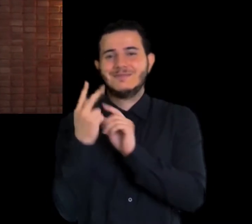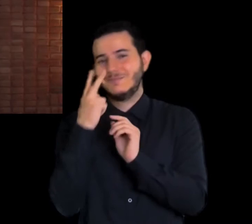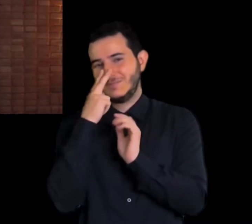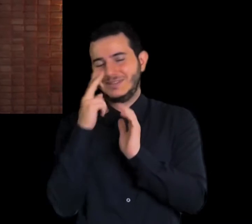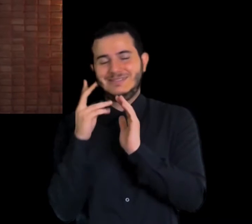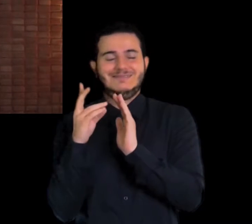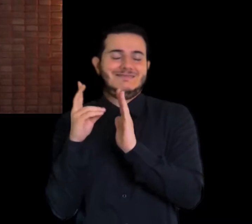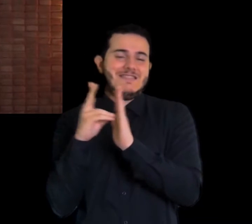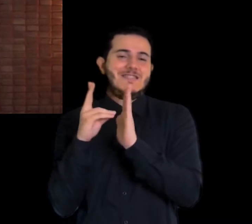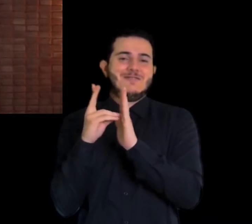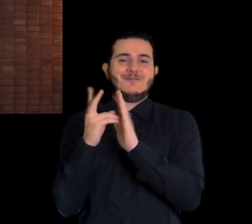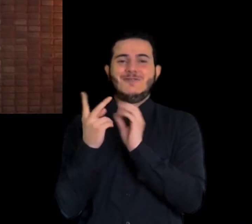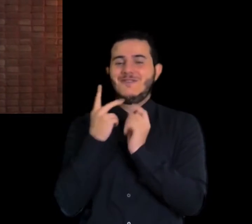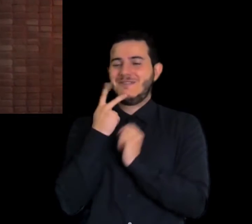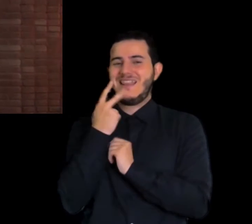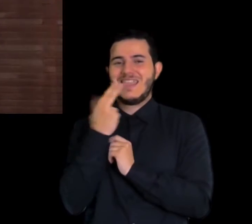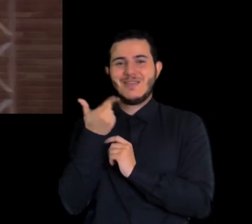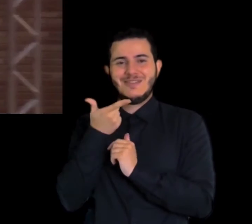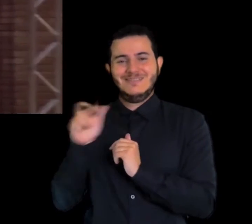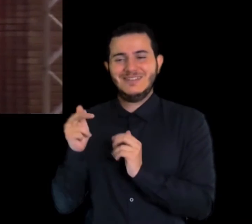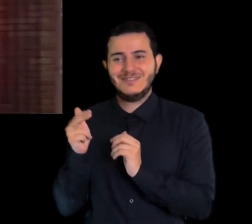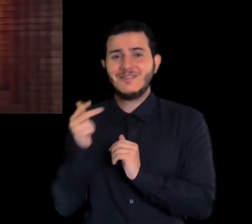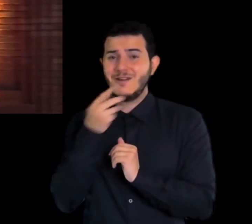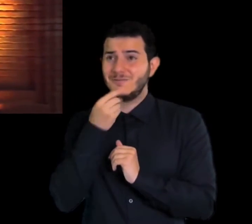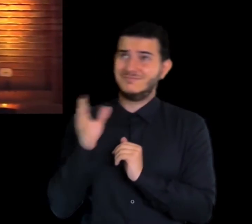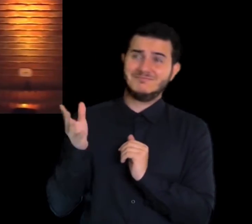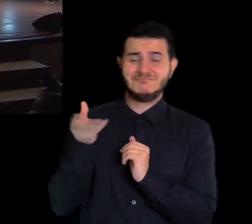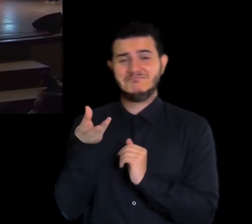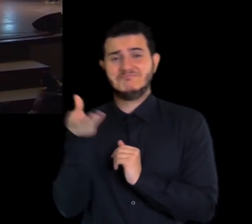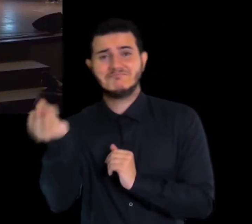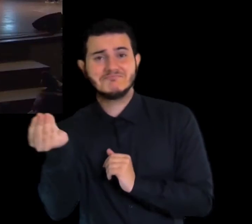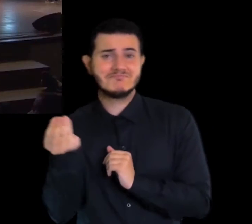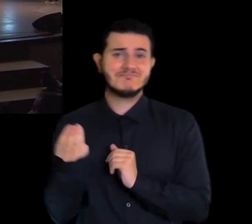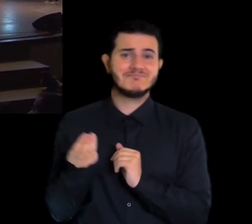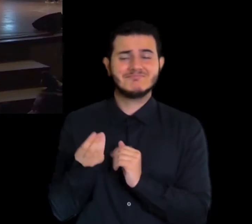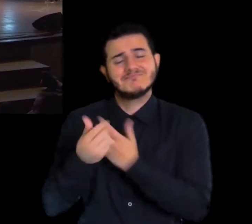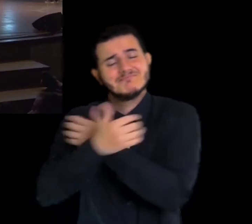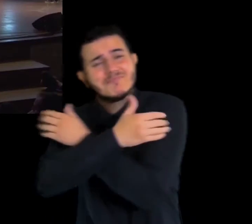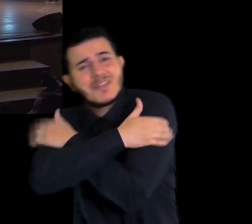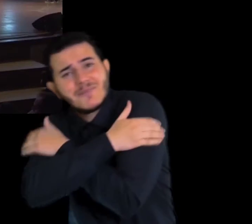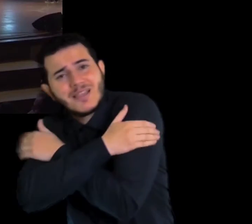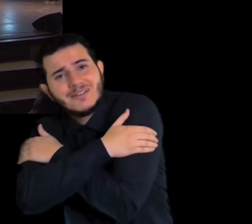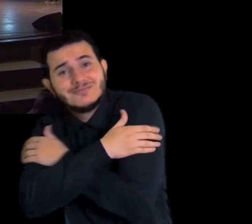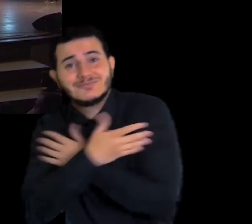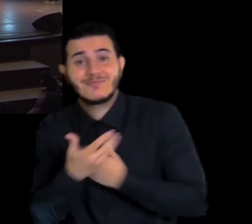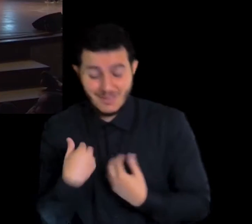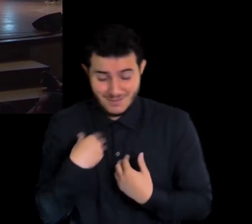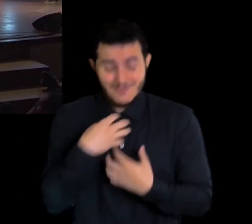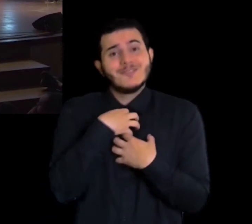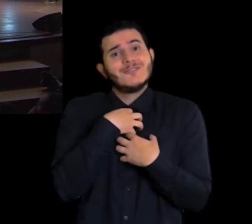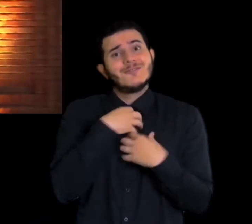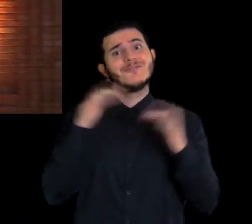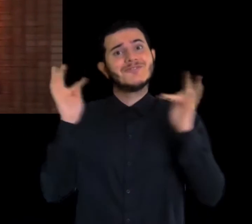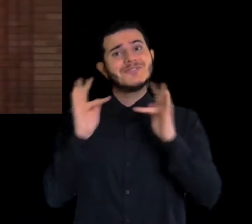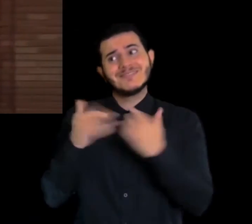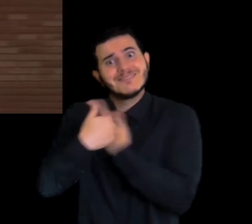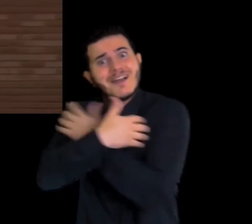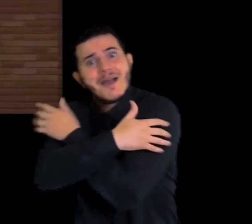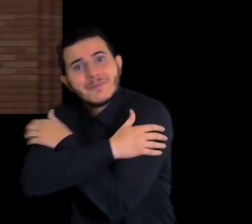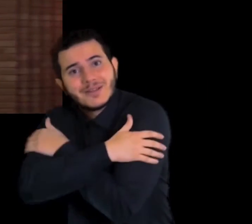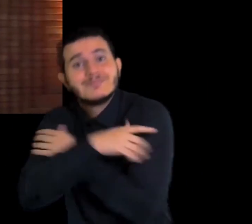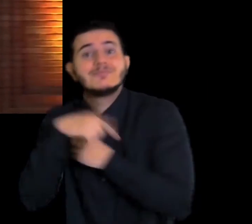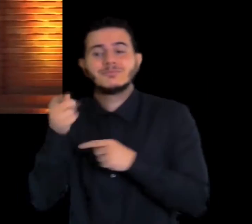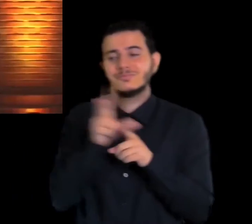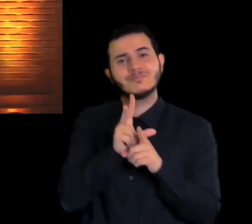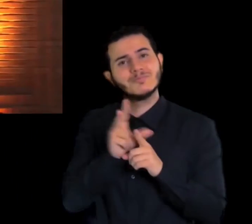alienígenas, assim, my country, tá? E ele ergueu a mão, assim, também, e pegou, e me deu um abraço. Até aí eu fiquei feliz, assim, porque ele me deu um abraço. Na